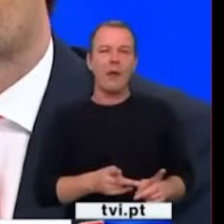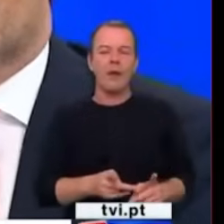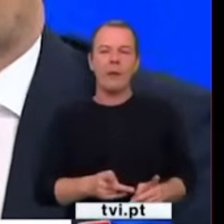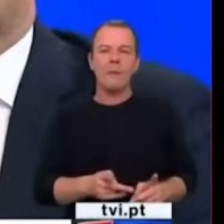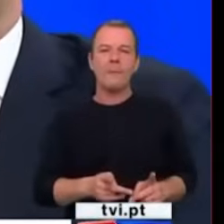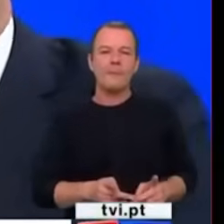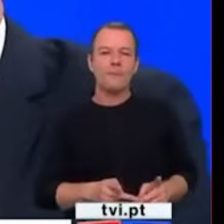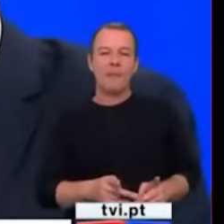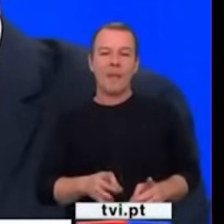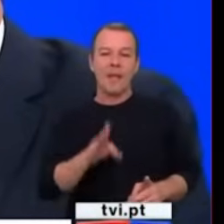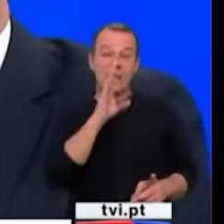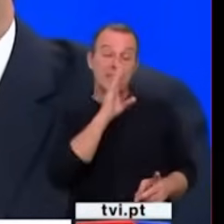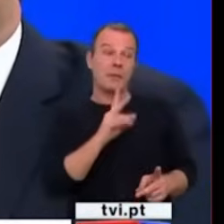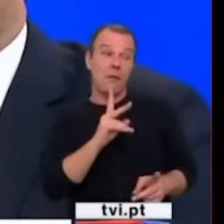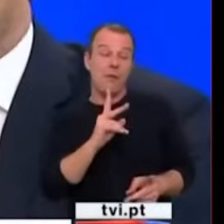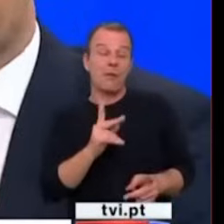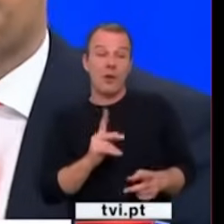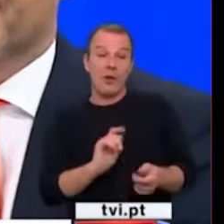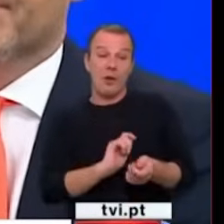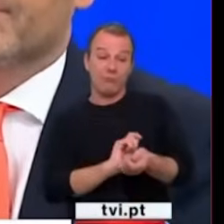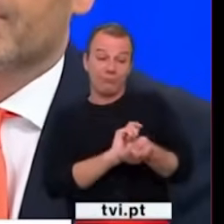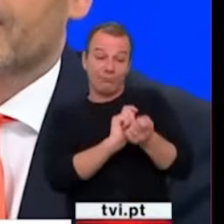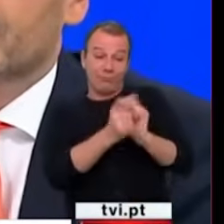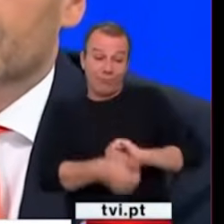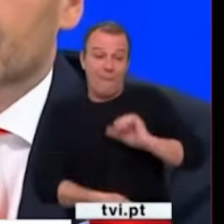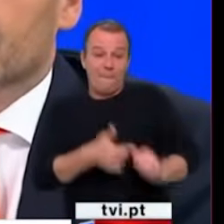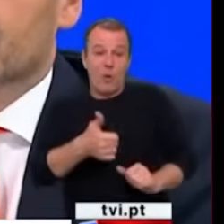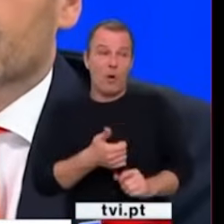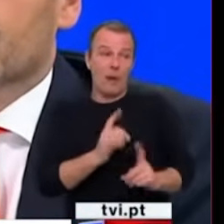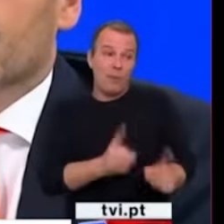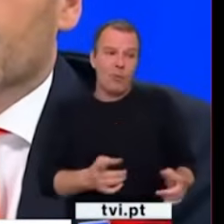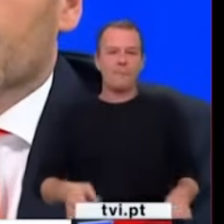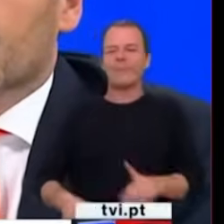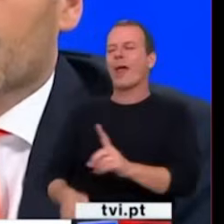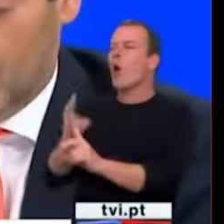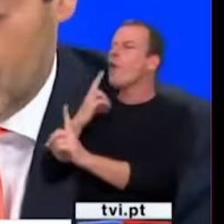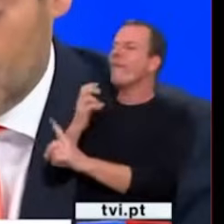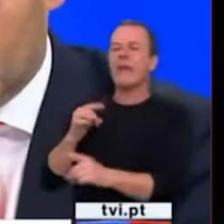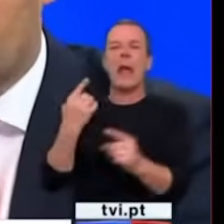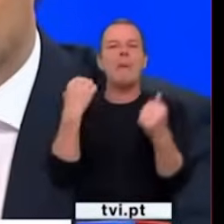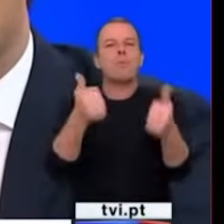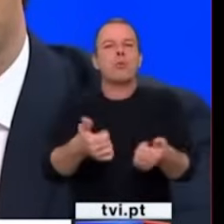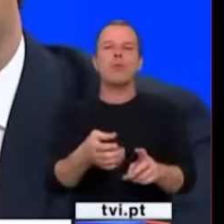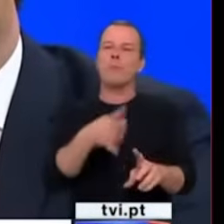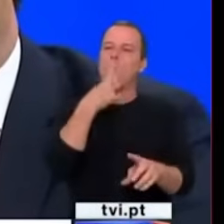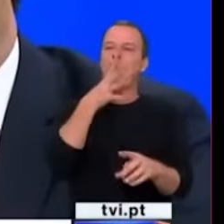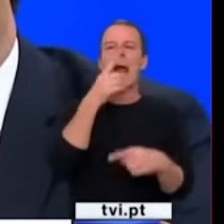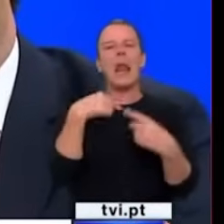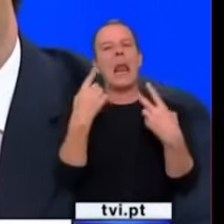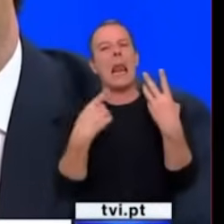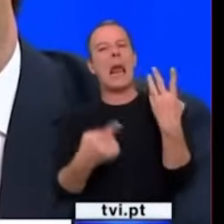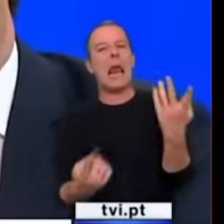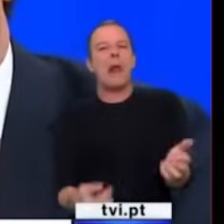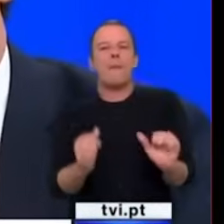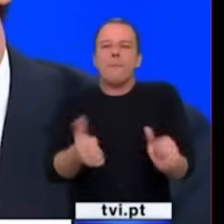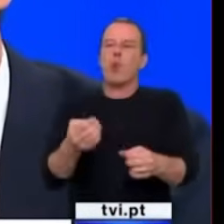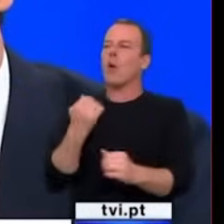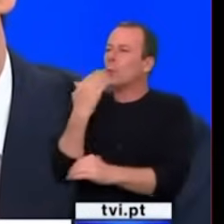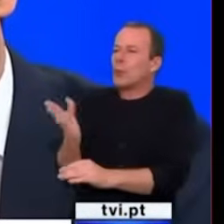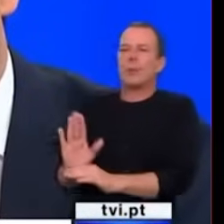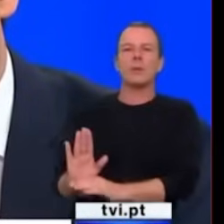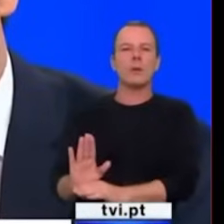Senor deput ands melhoramos é alguma coisa é bom na conversa a fazer de conta que tem soluções mas não tem não inventou nada